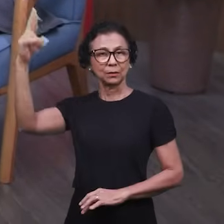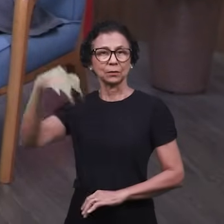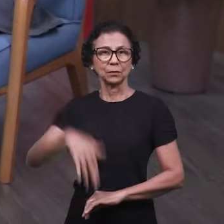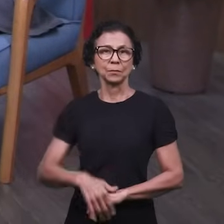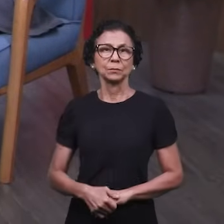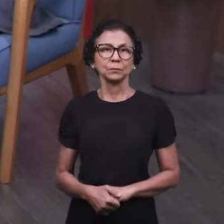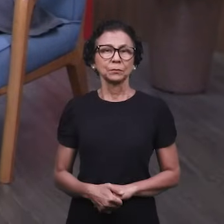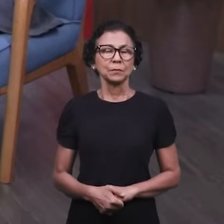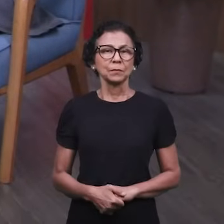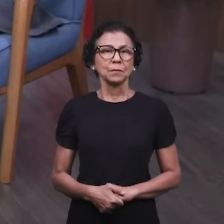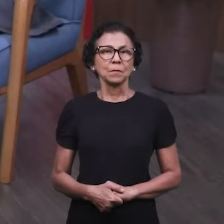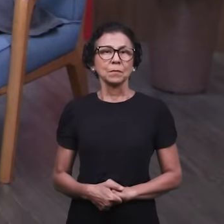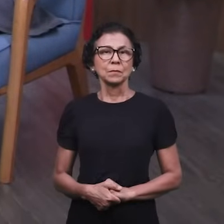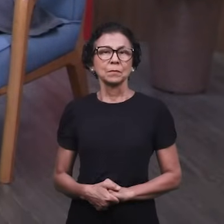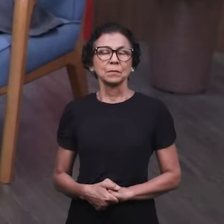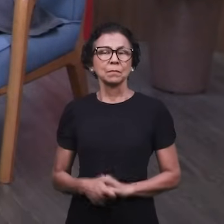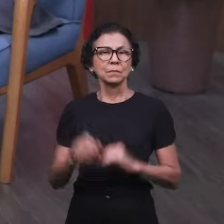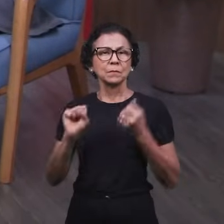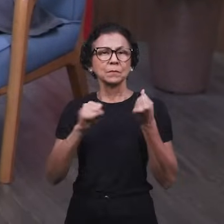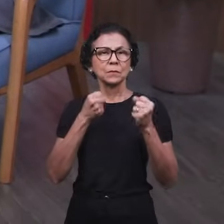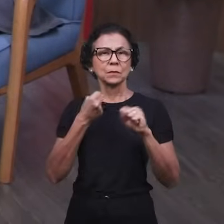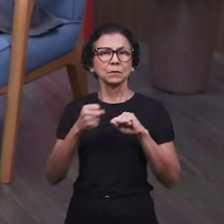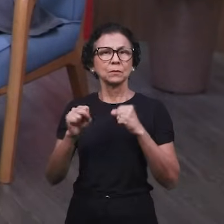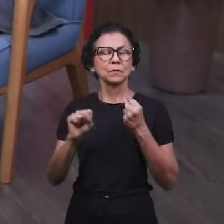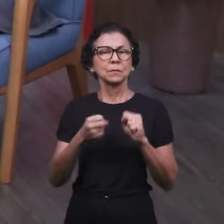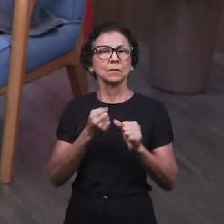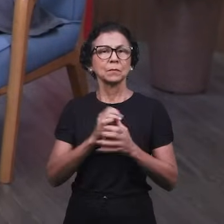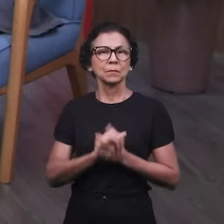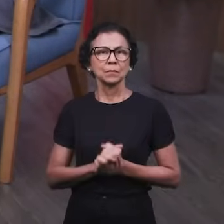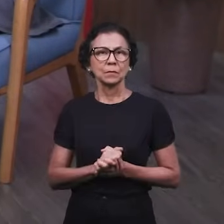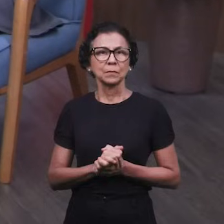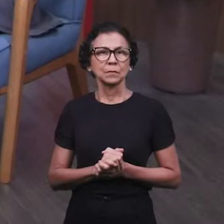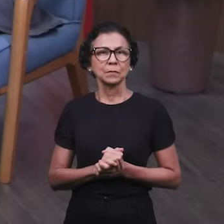A resposta bíblica está no Salmo 121, verso 2,